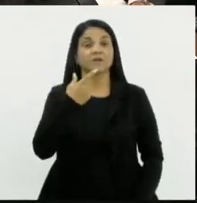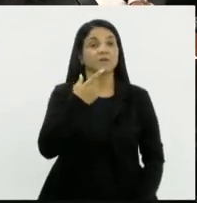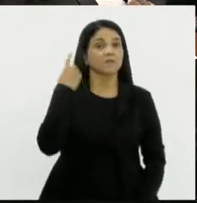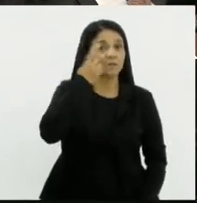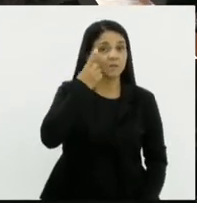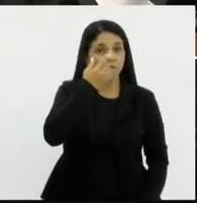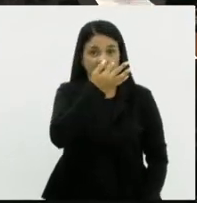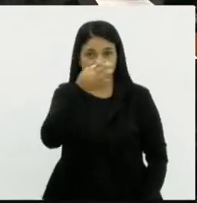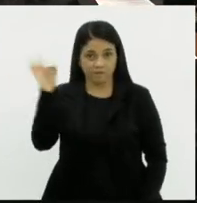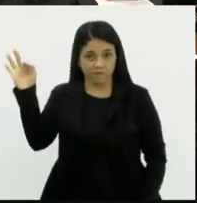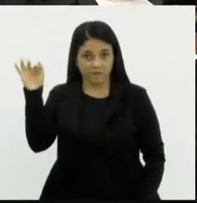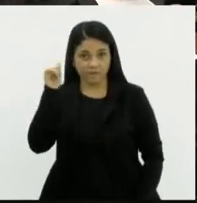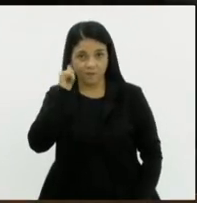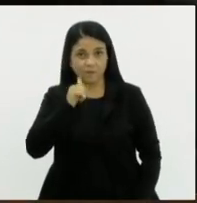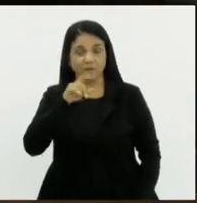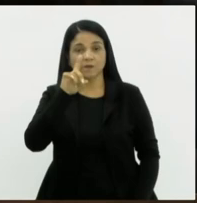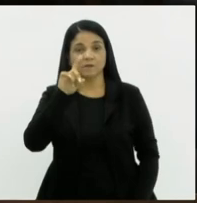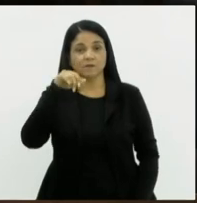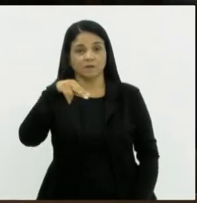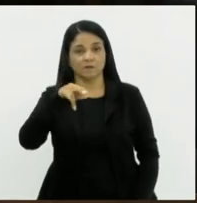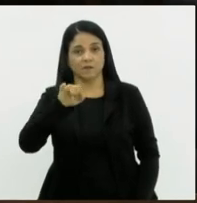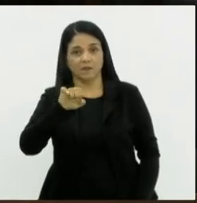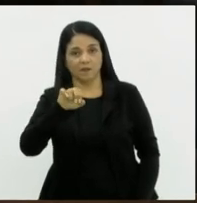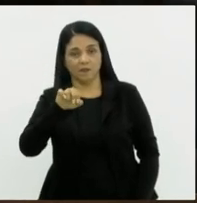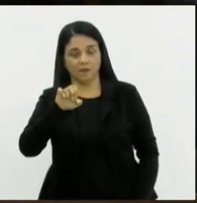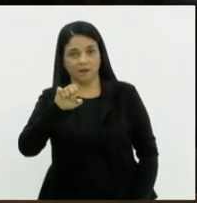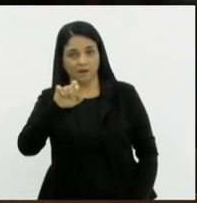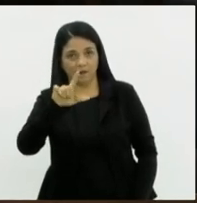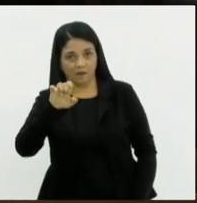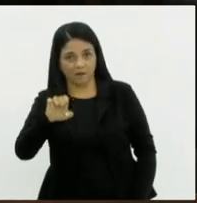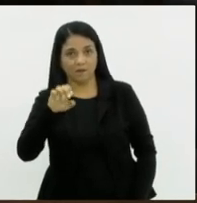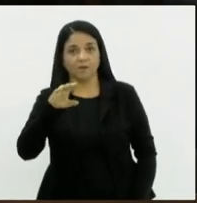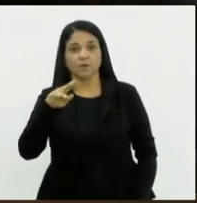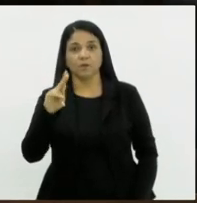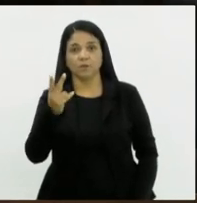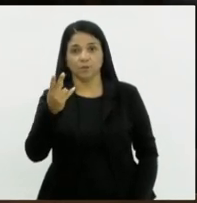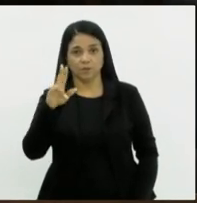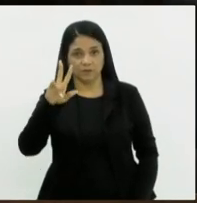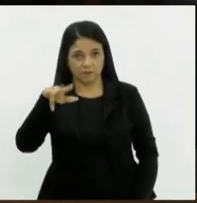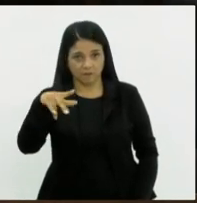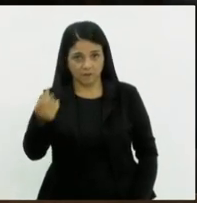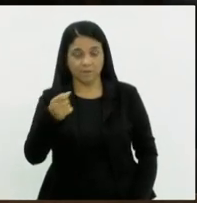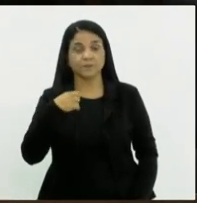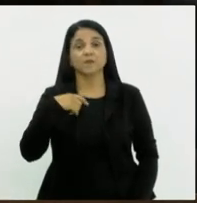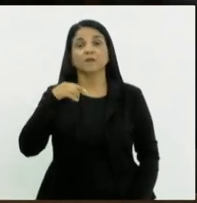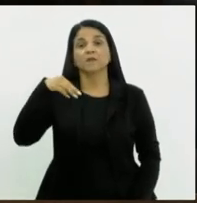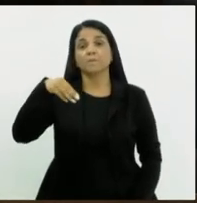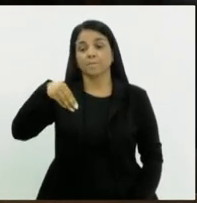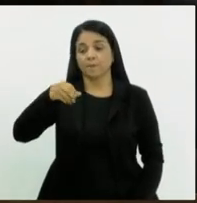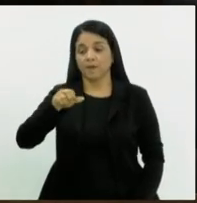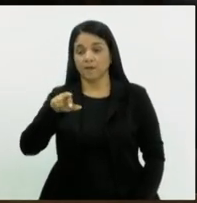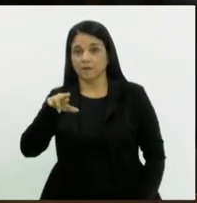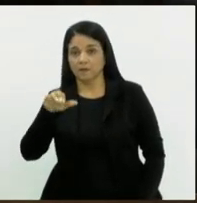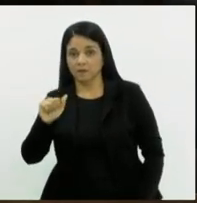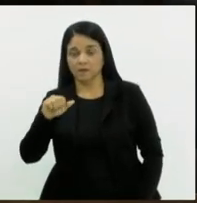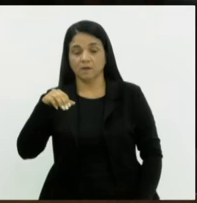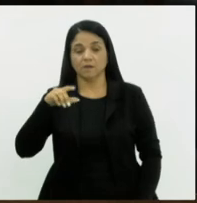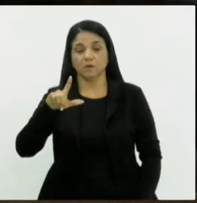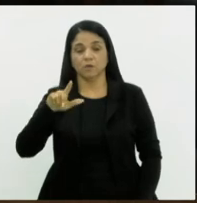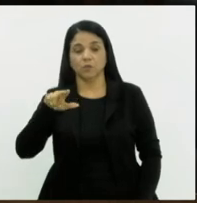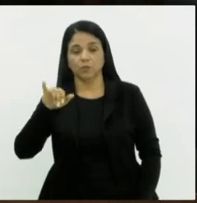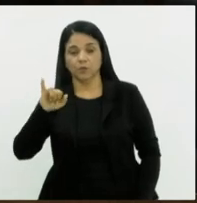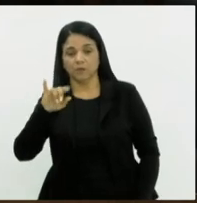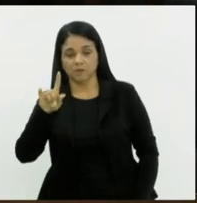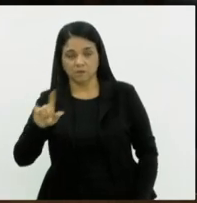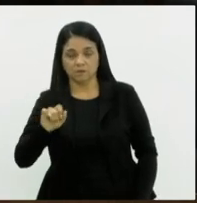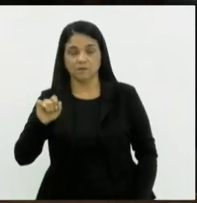federal Daniele Cunha e à nossa senhora Maria Luísa Fernandes Gomes, governadora do